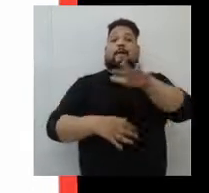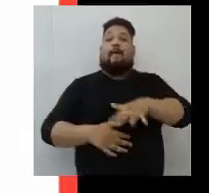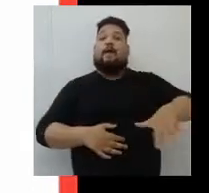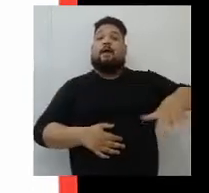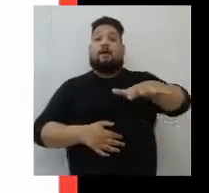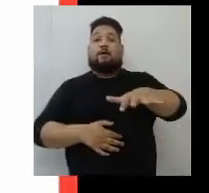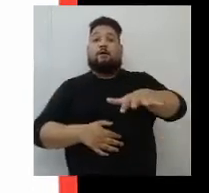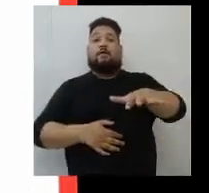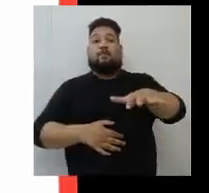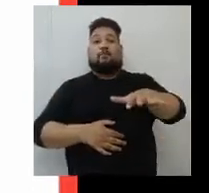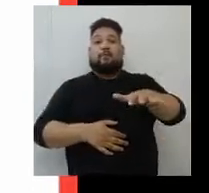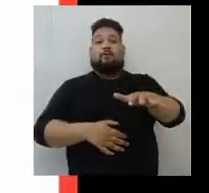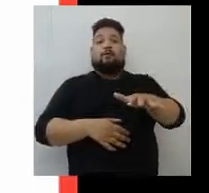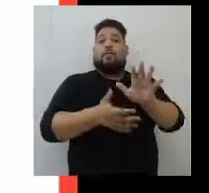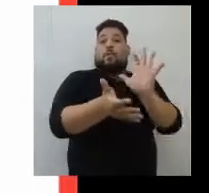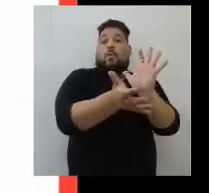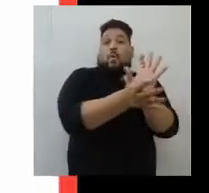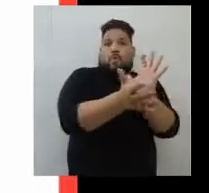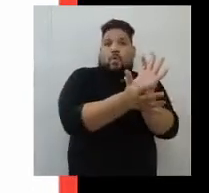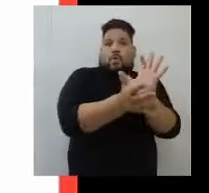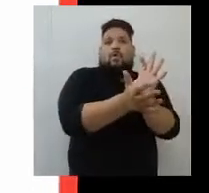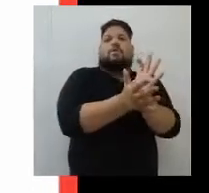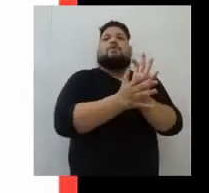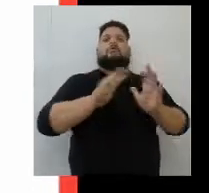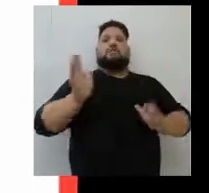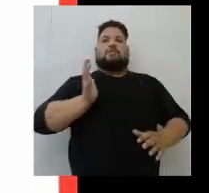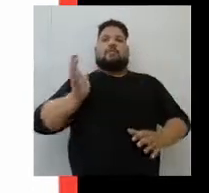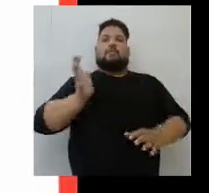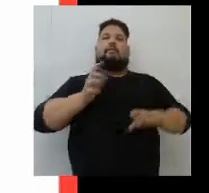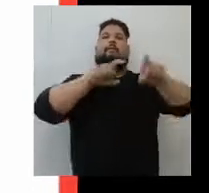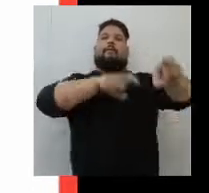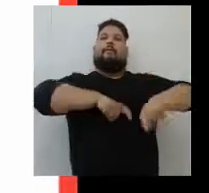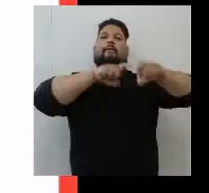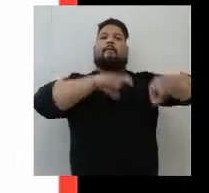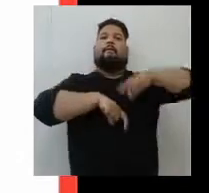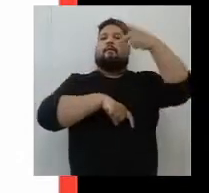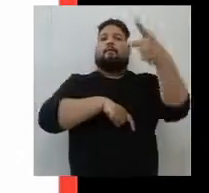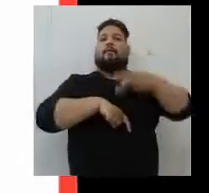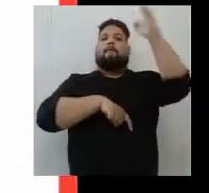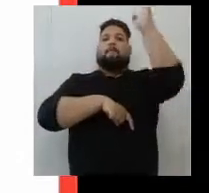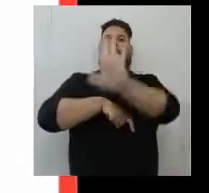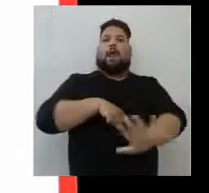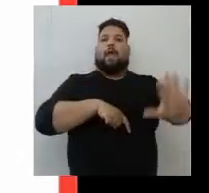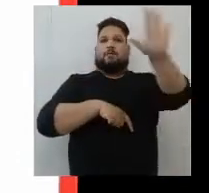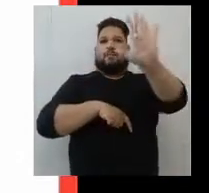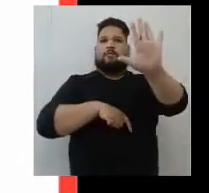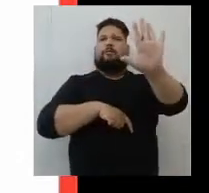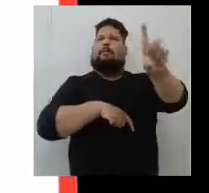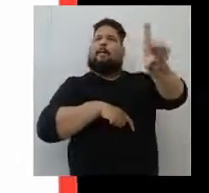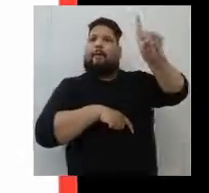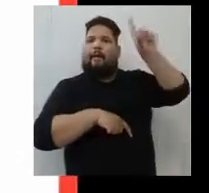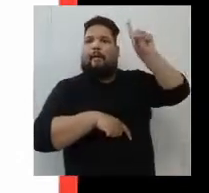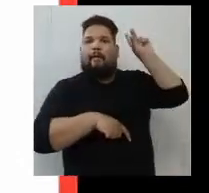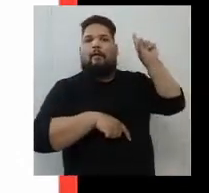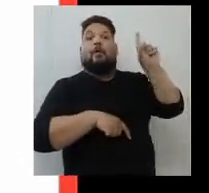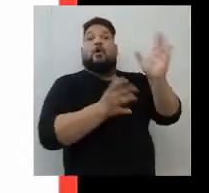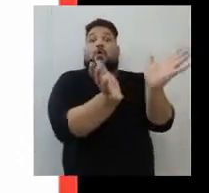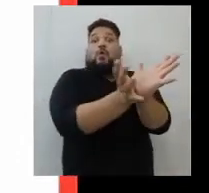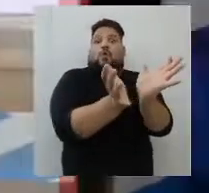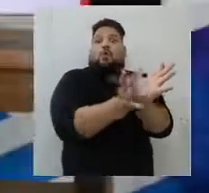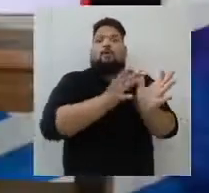elite, a elite agropecuária brasileira. Tá bem? Naquela época, a